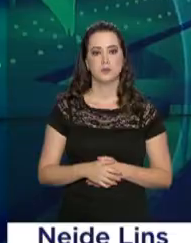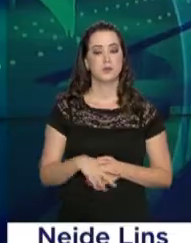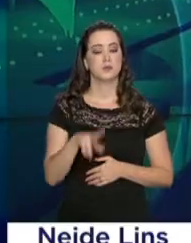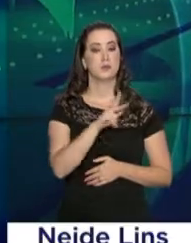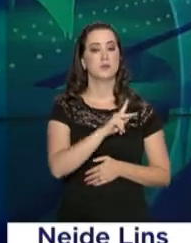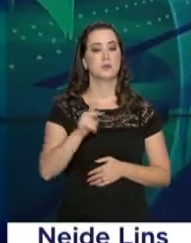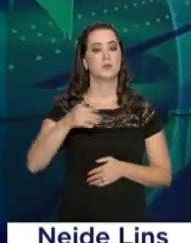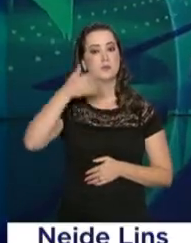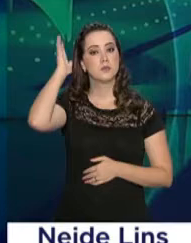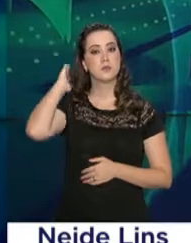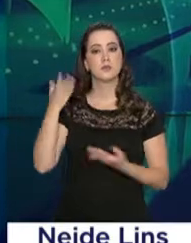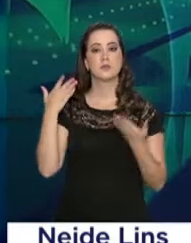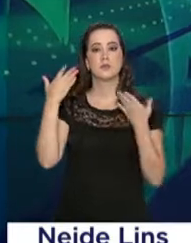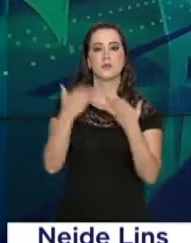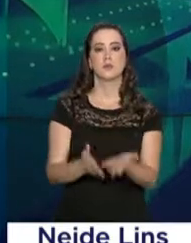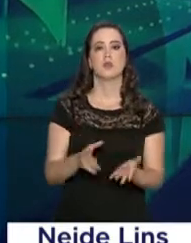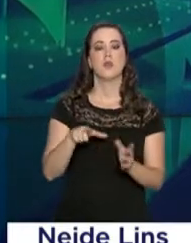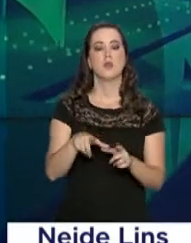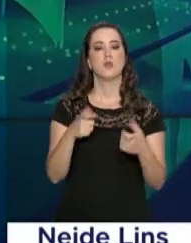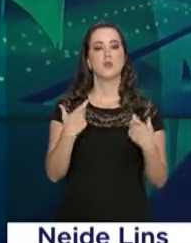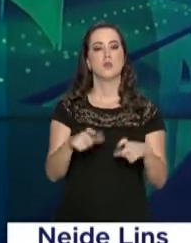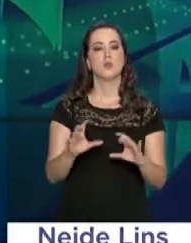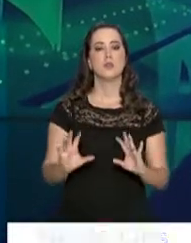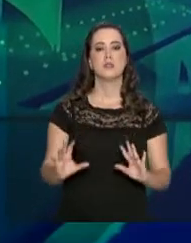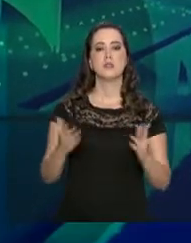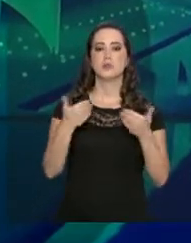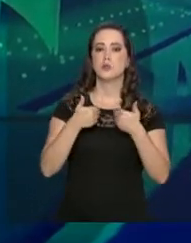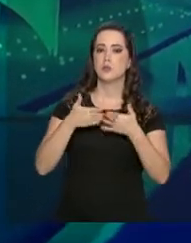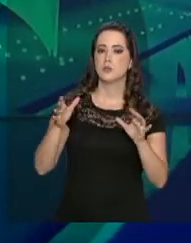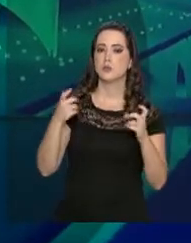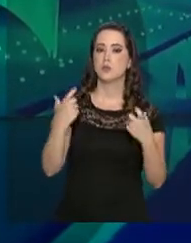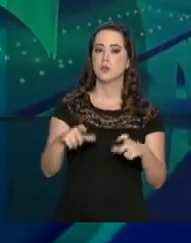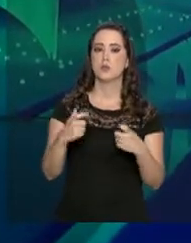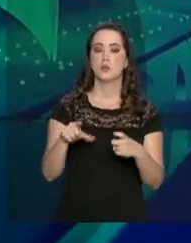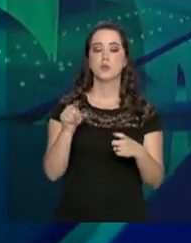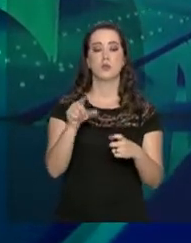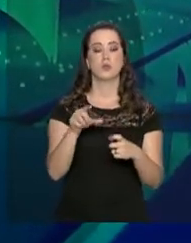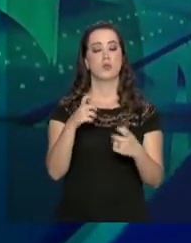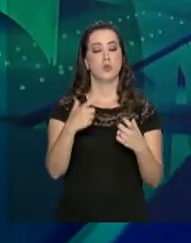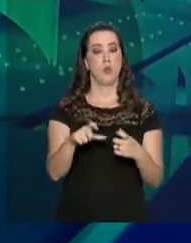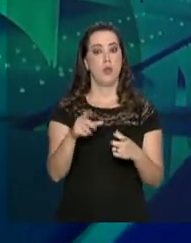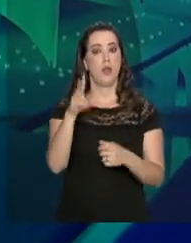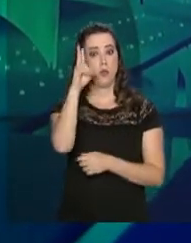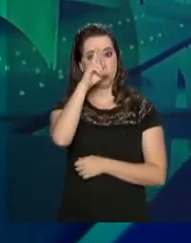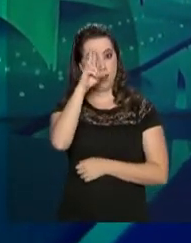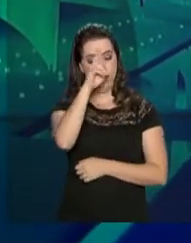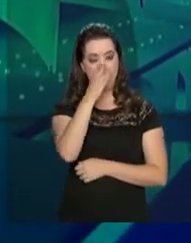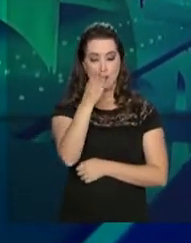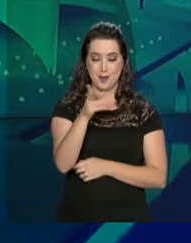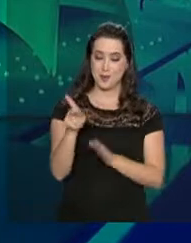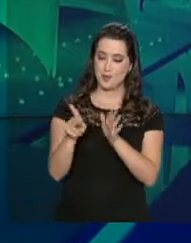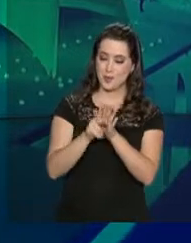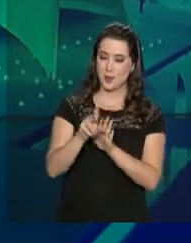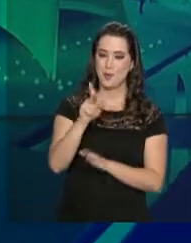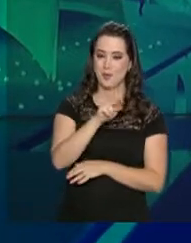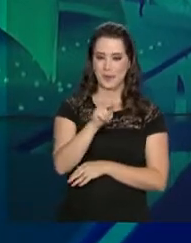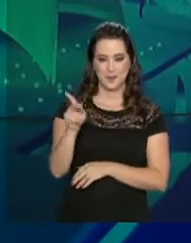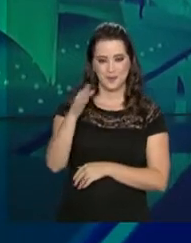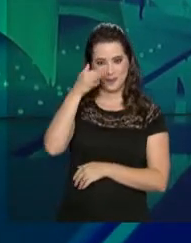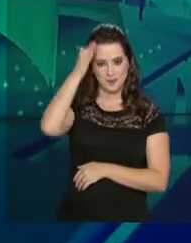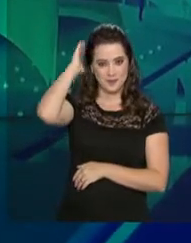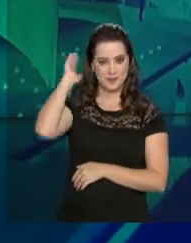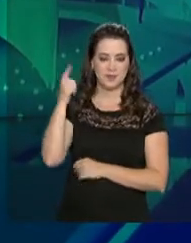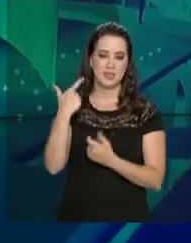O presidente Michel Temer participou agora há pouco da cerimônia de abertura do Centro de Memória Michel Temer, na cidade de